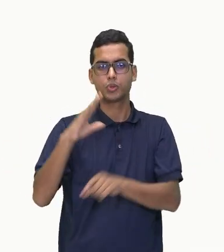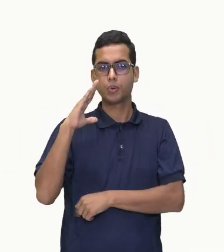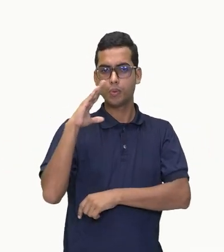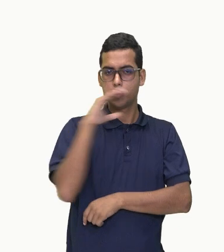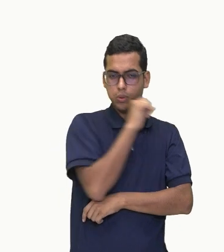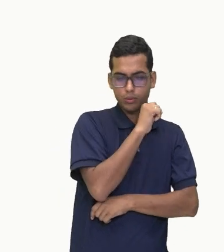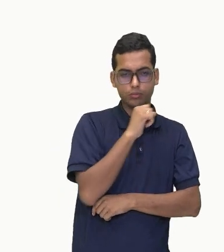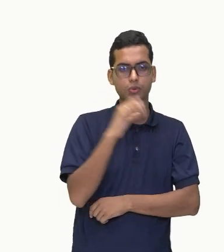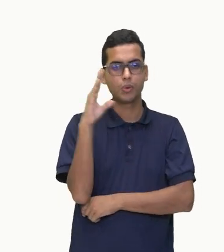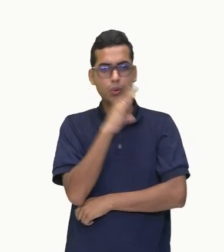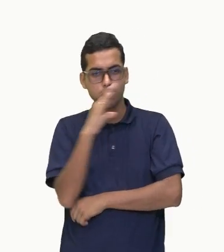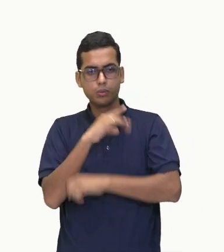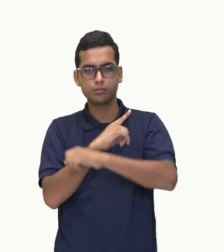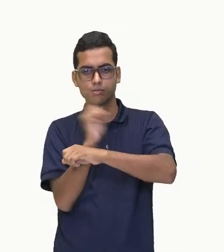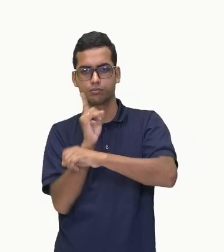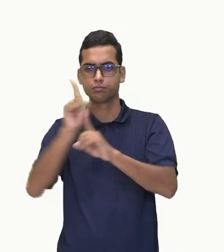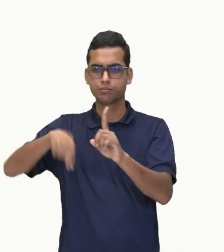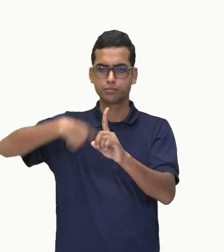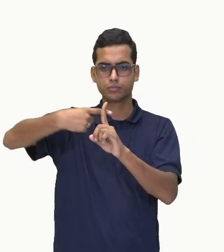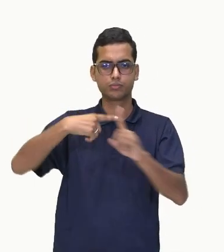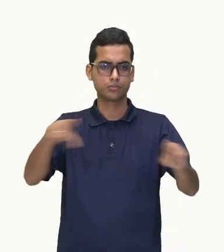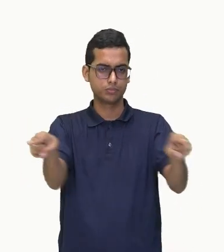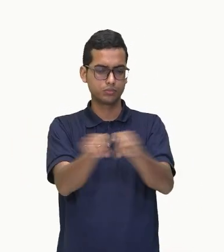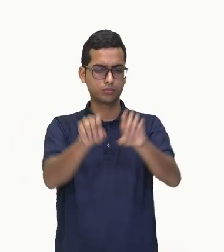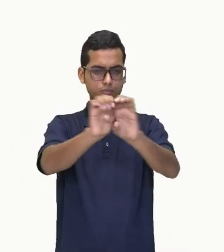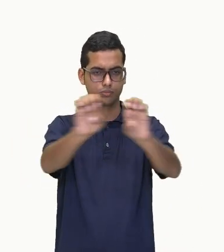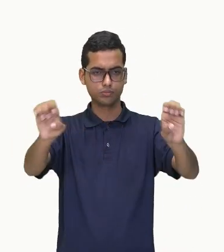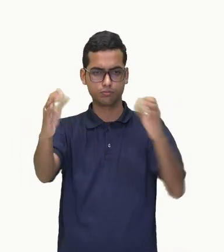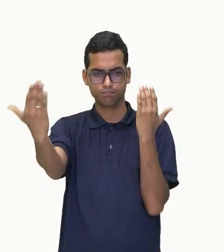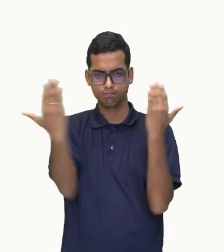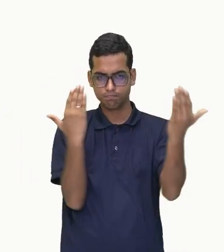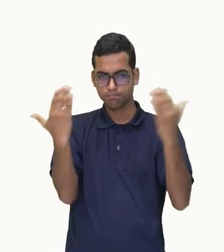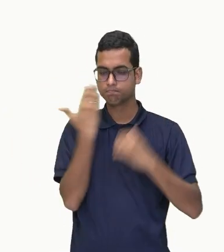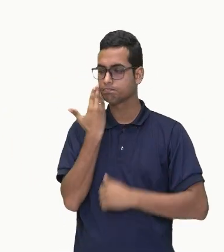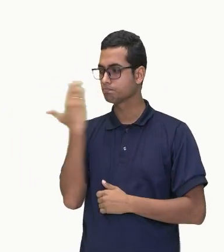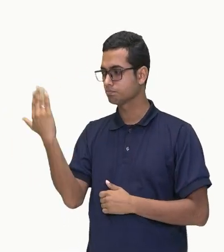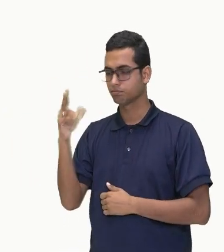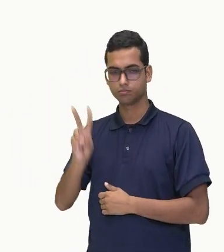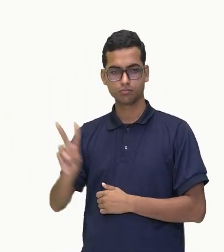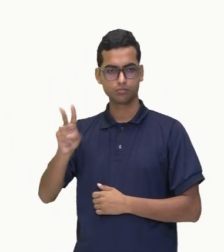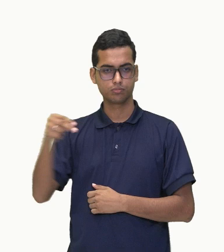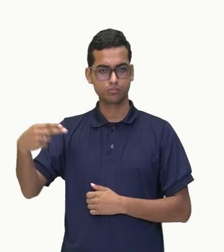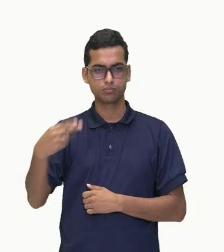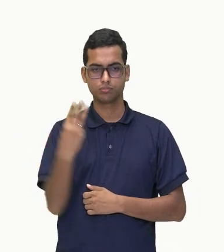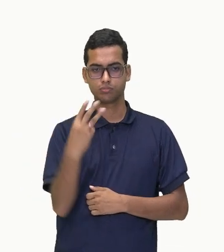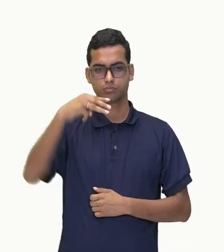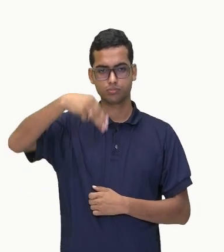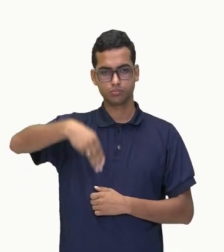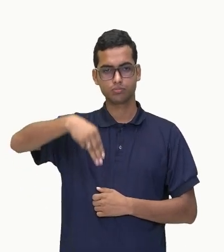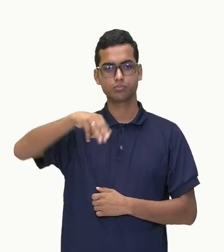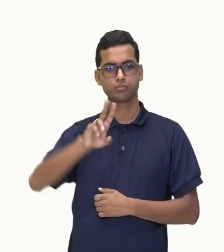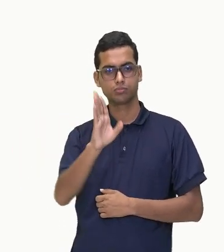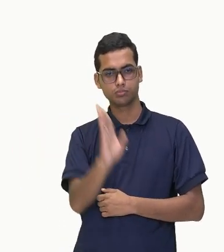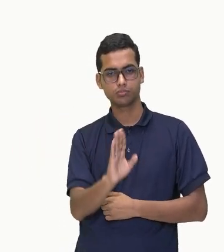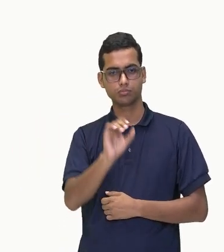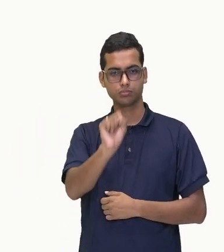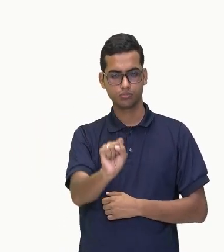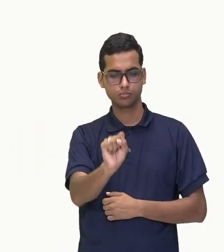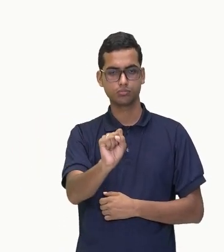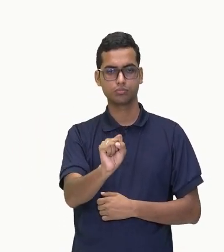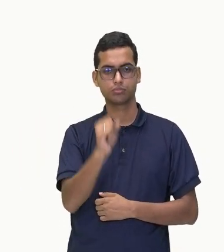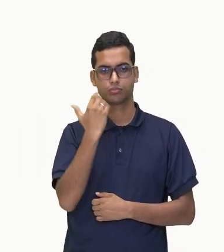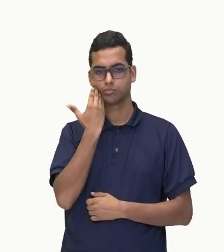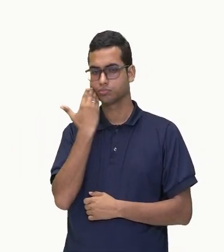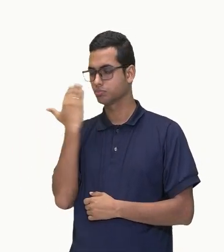positiva, logo comparando com a equação, a velocidade aí, ela velocidade é dada